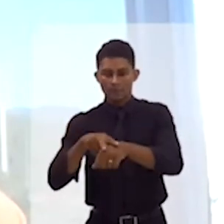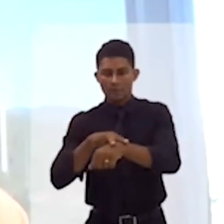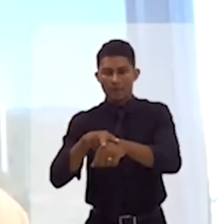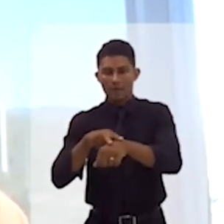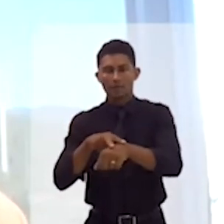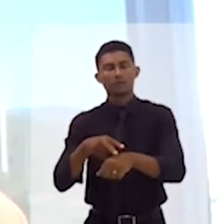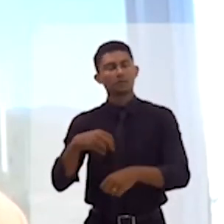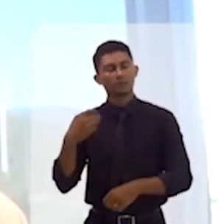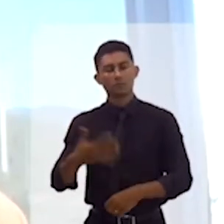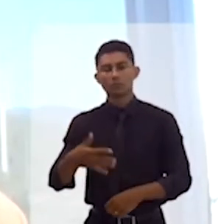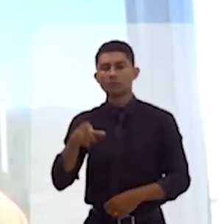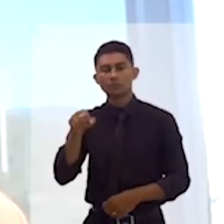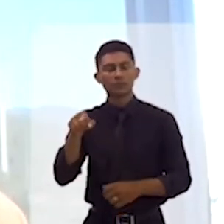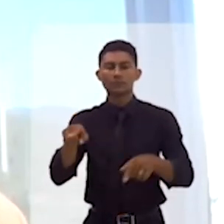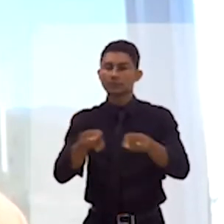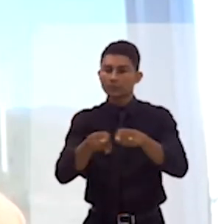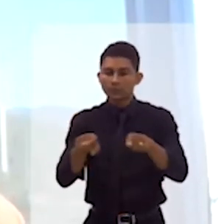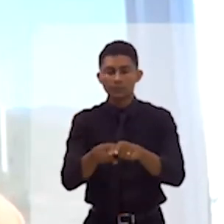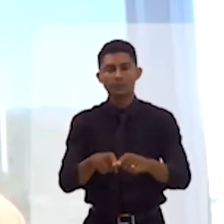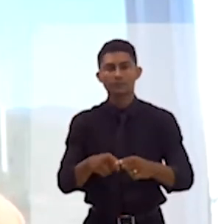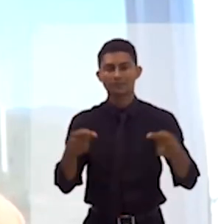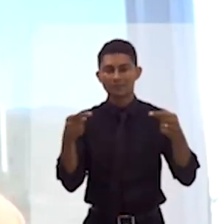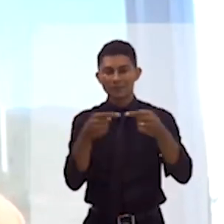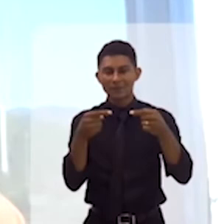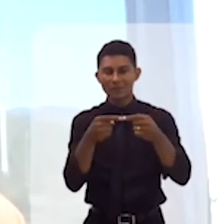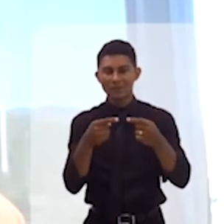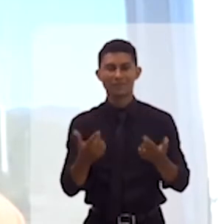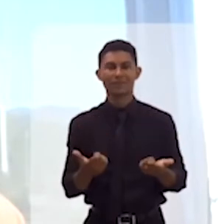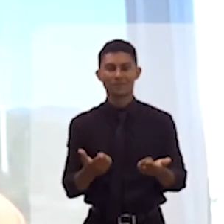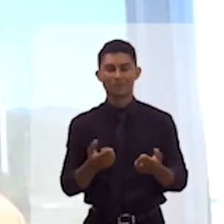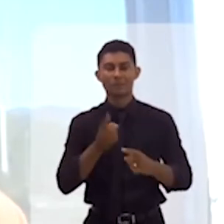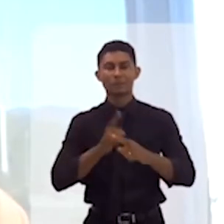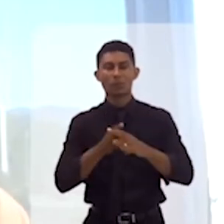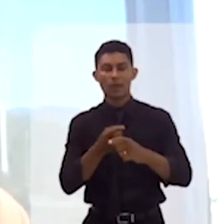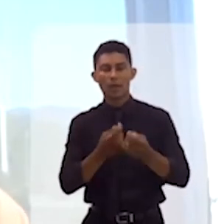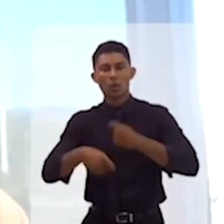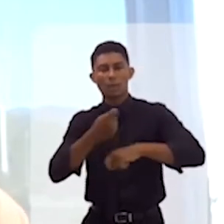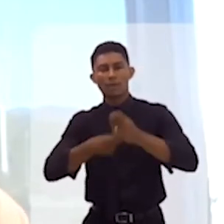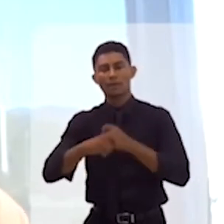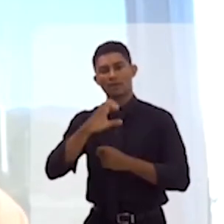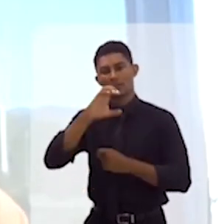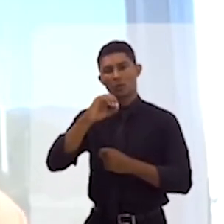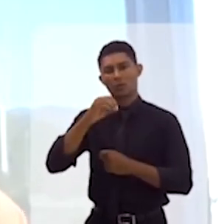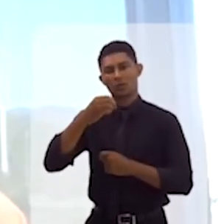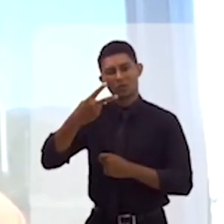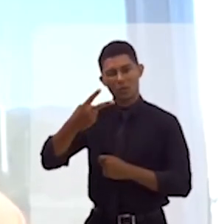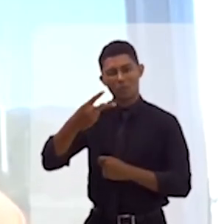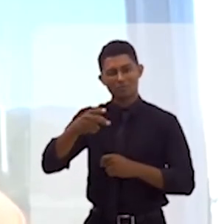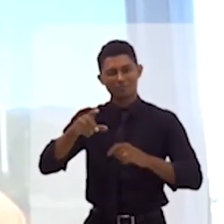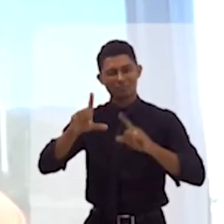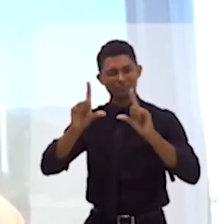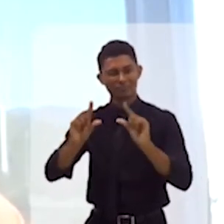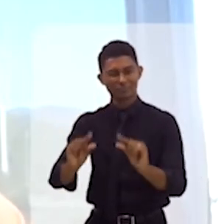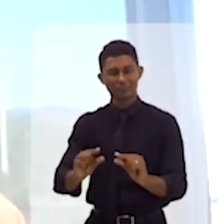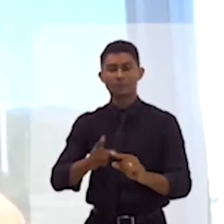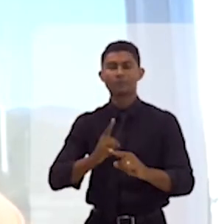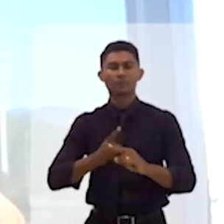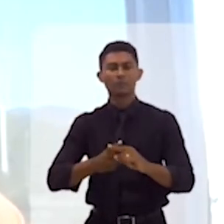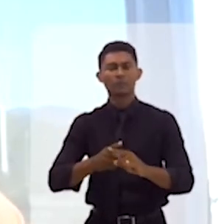expoentes no contexto da transição para uma economia de baixo carbono, justamente por ser uma produção de